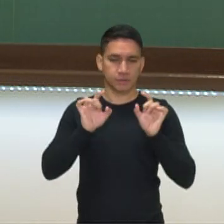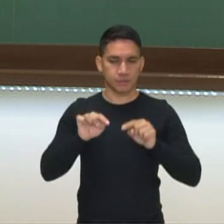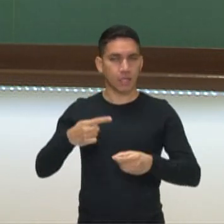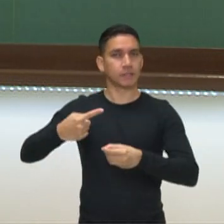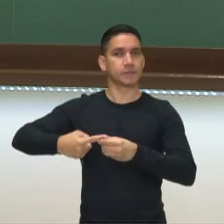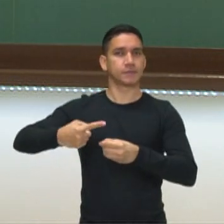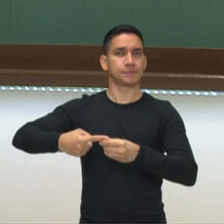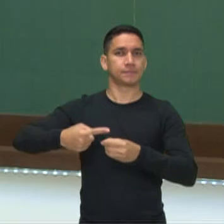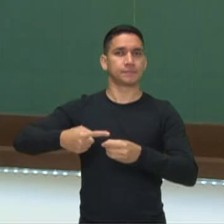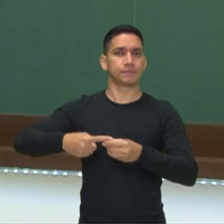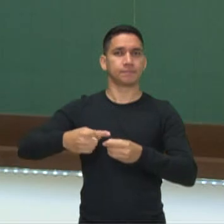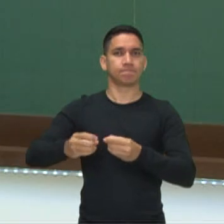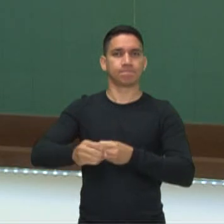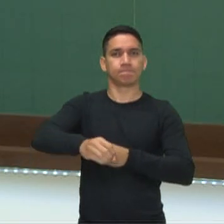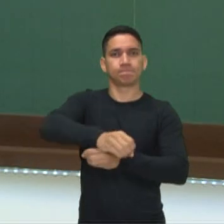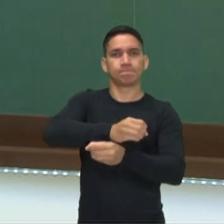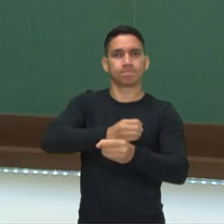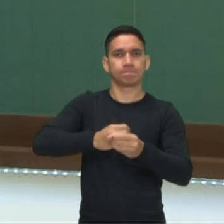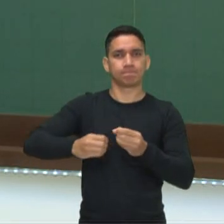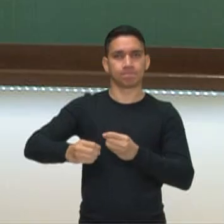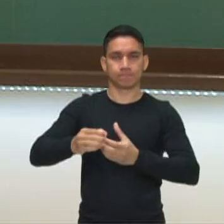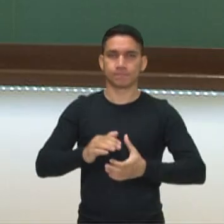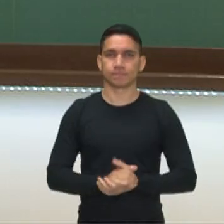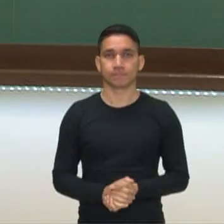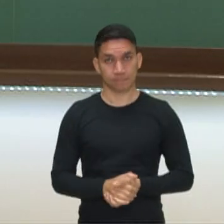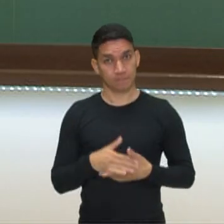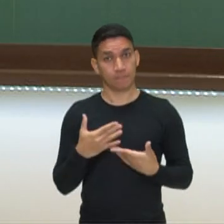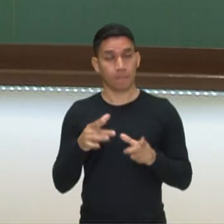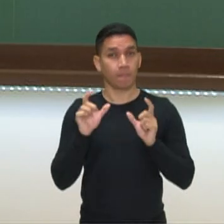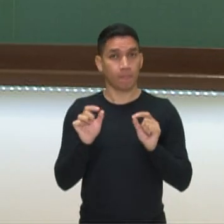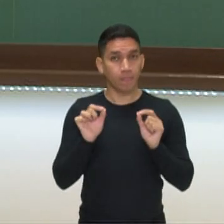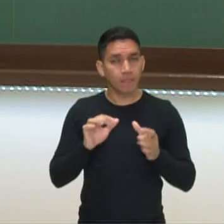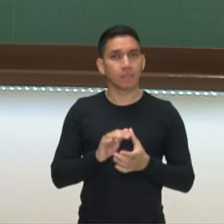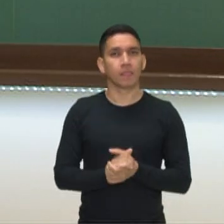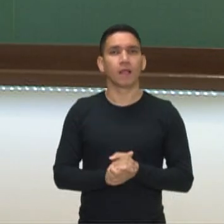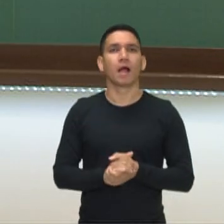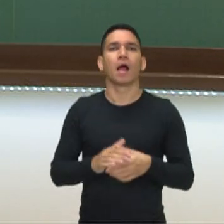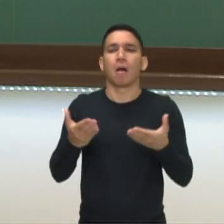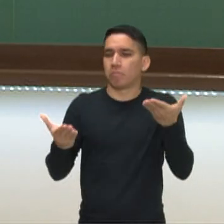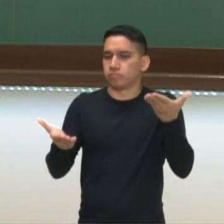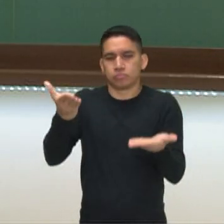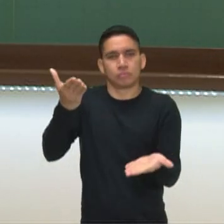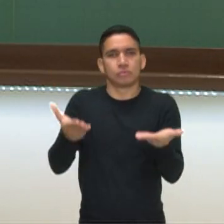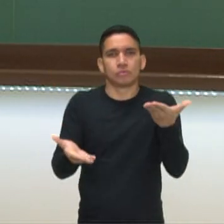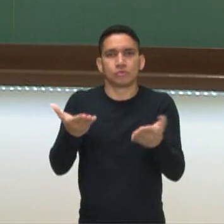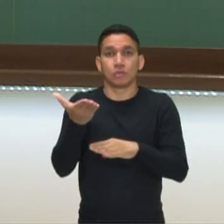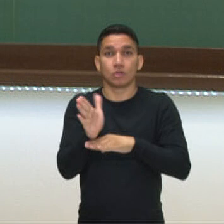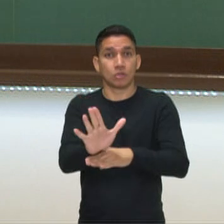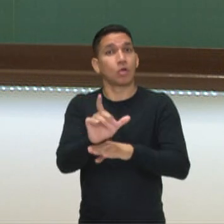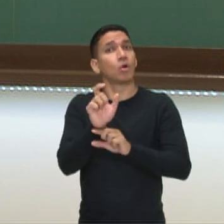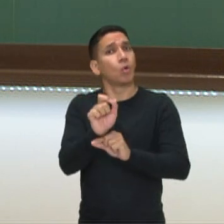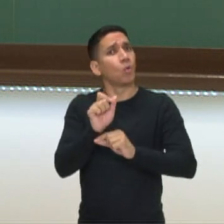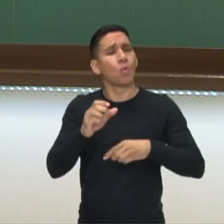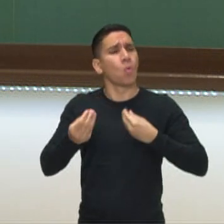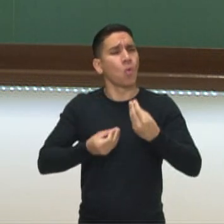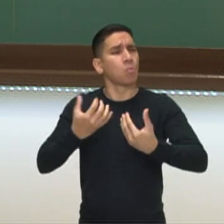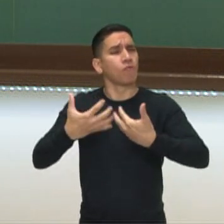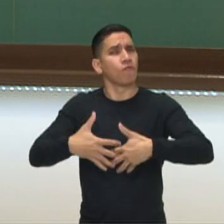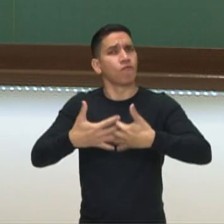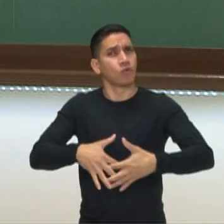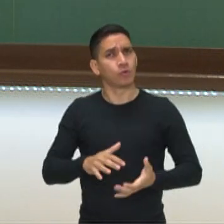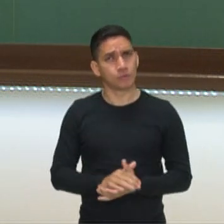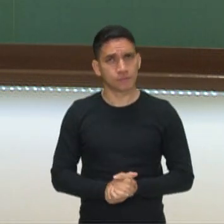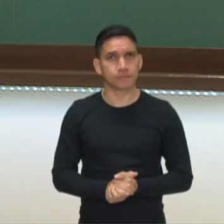exclusivamente com as metrópoles, né? E a balança comercial favorável. Como que se dava